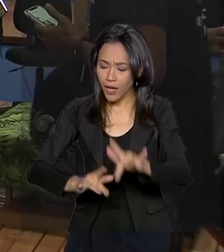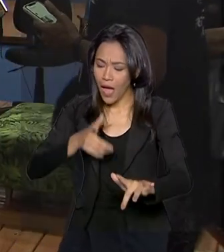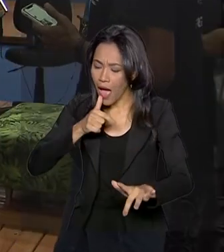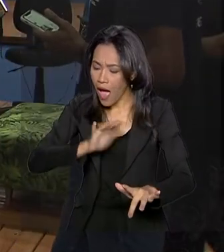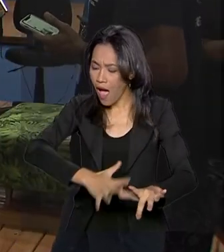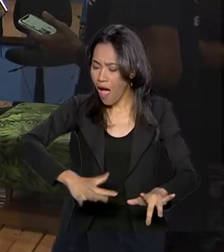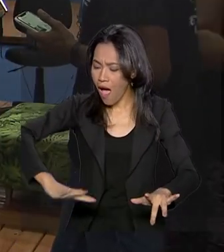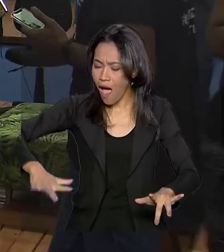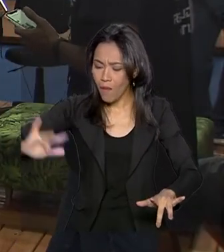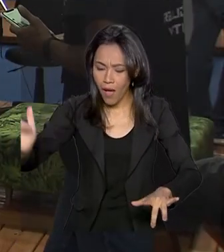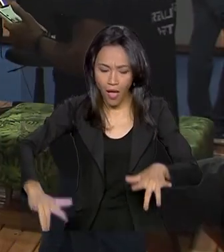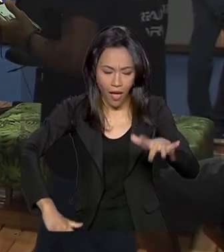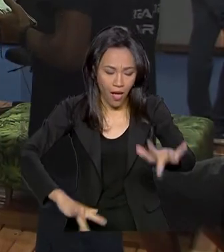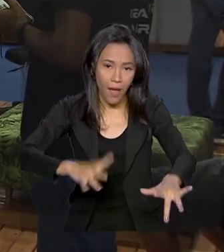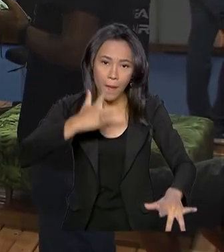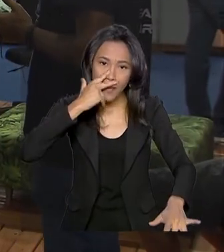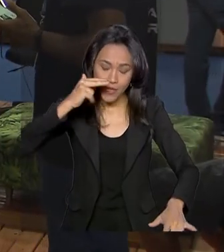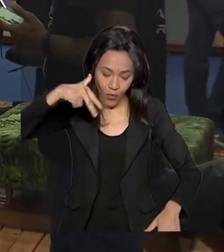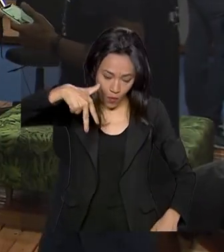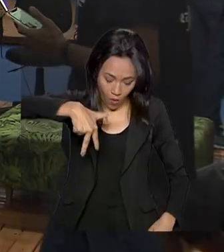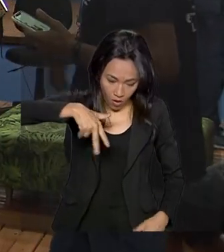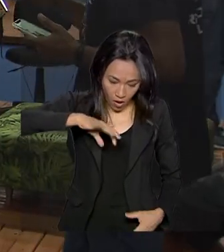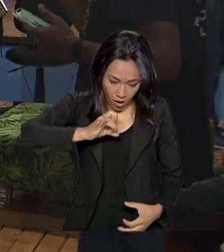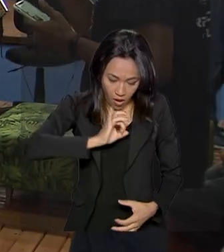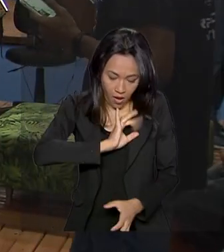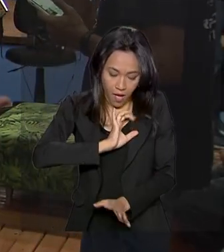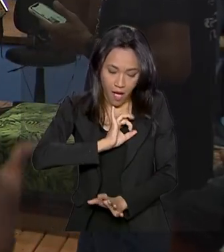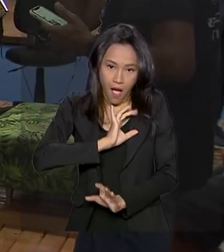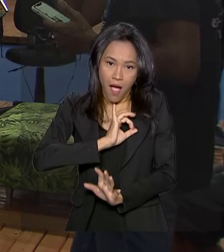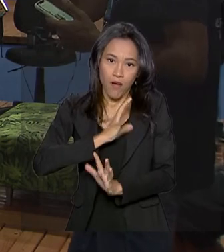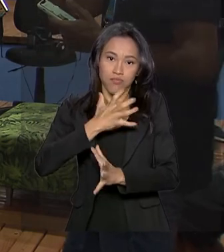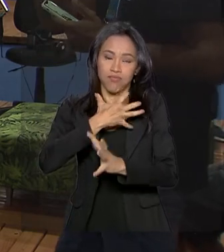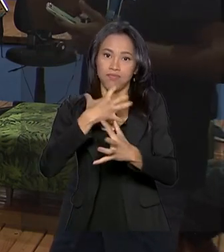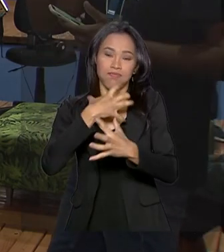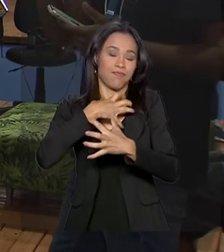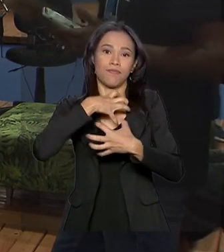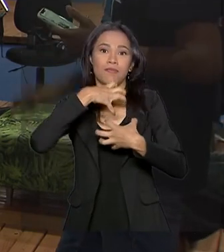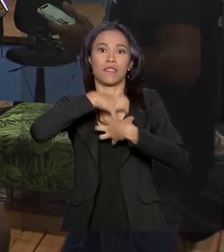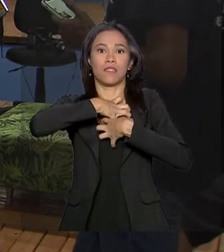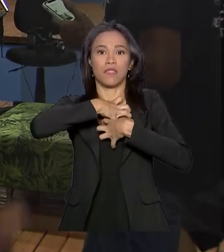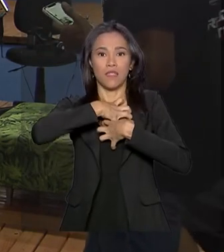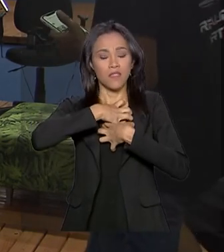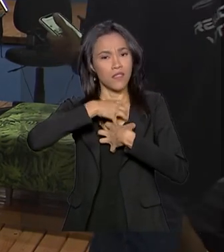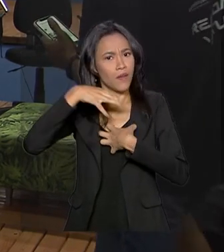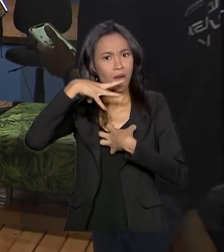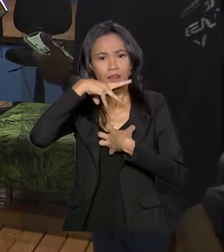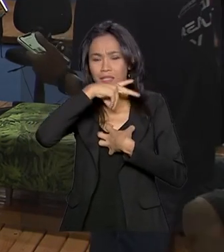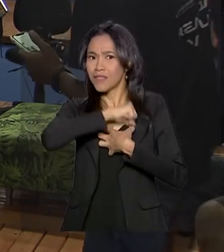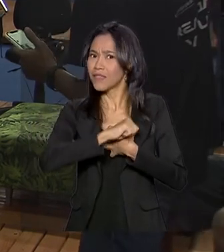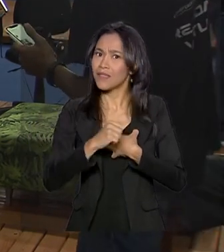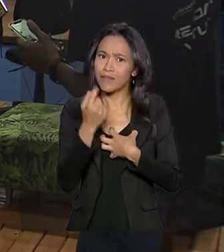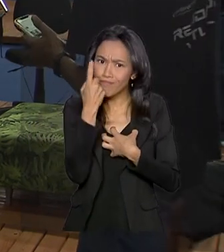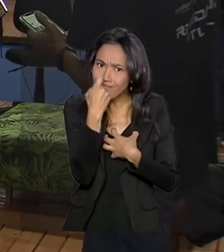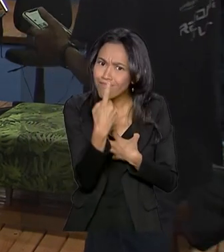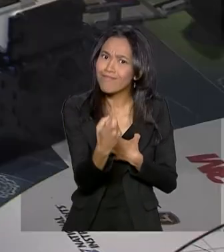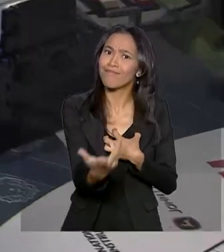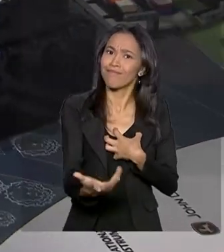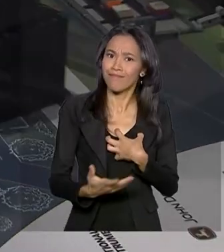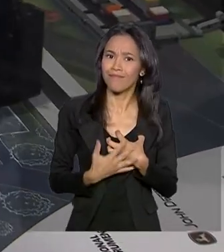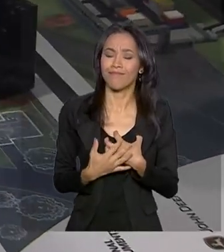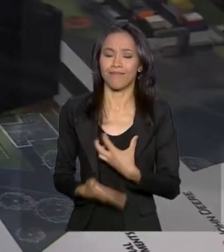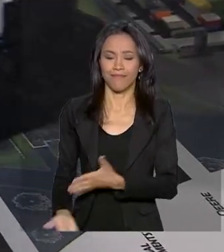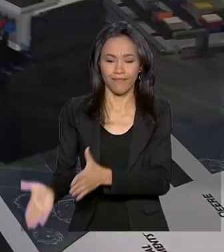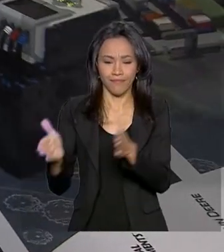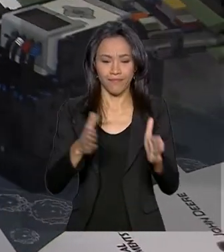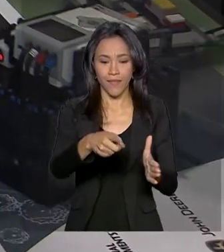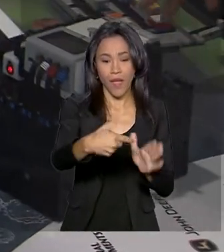que eu muitas vezes olhava lá para baixo e sentia medo, todas as sensações. Então eu achei assim, muito, muito interessante. Mostrar